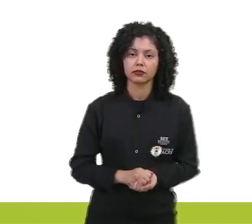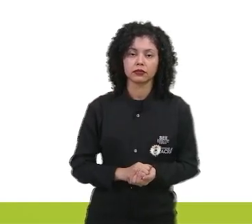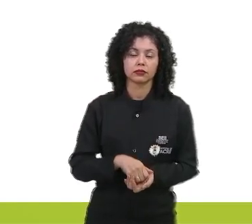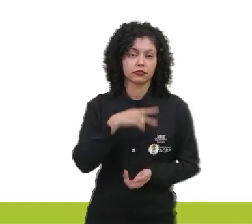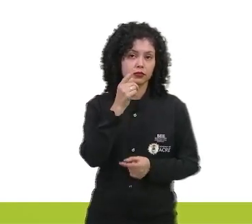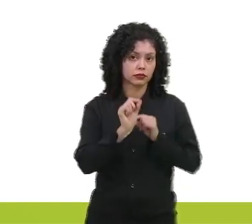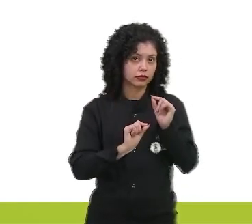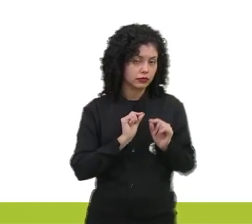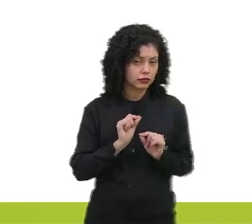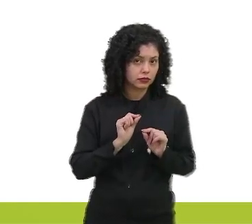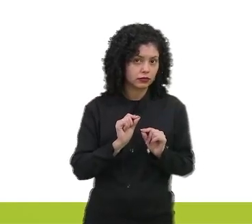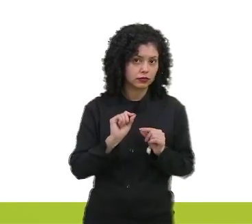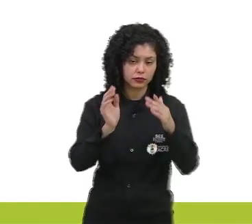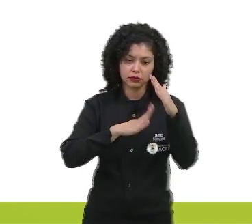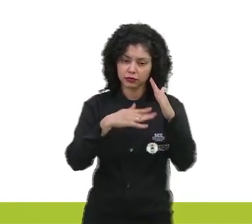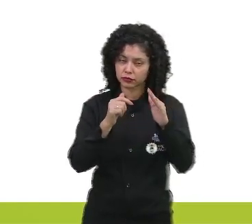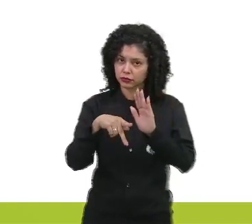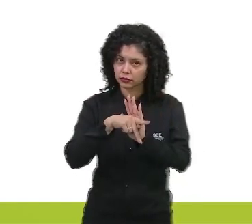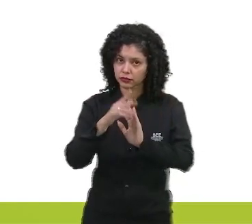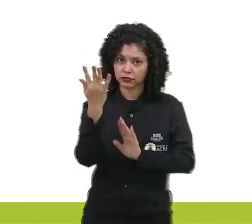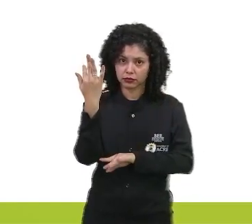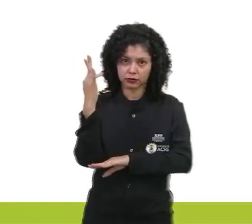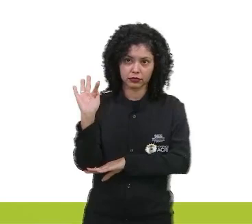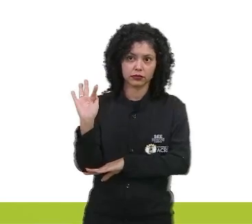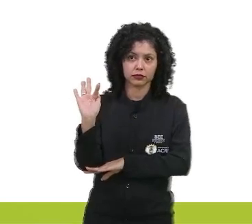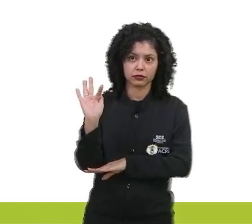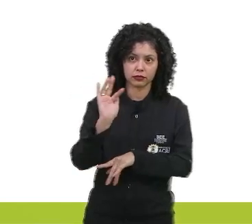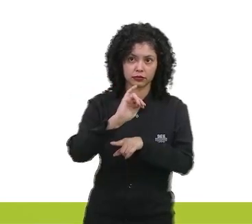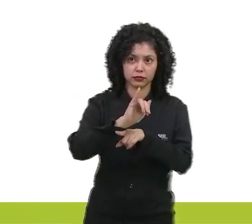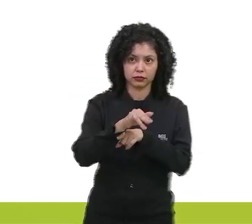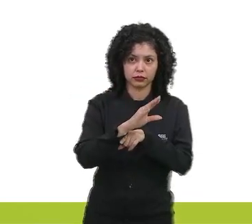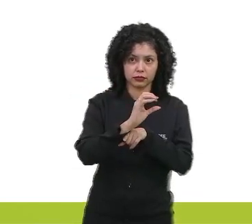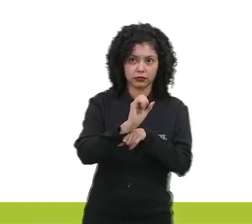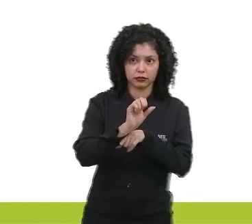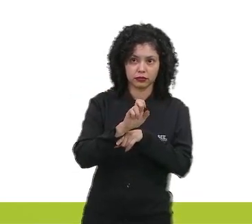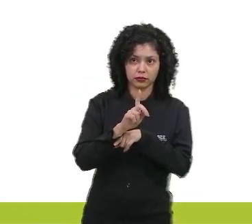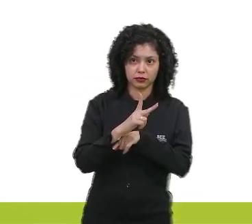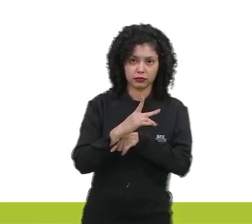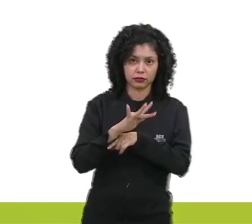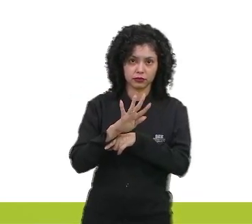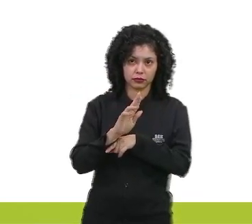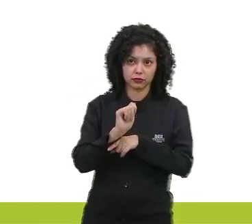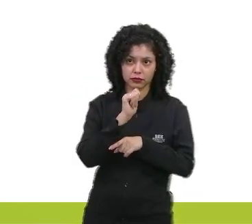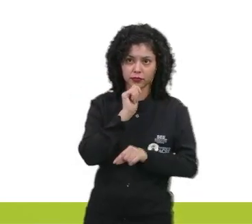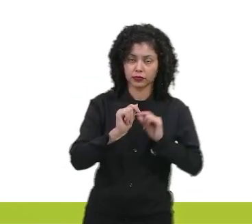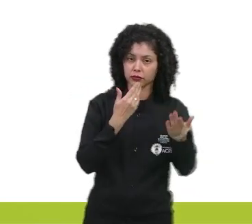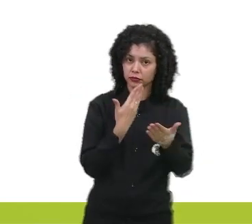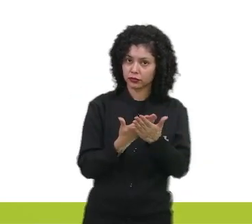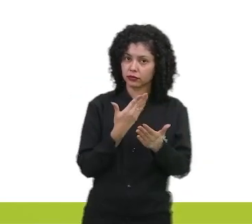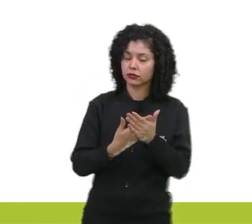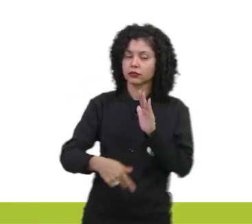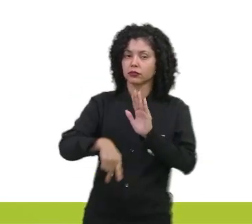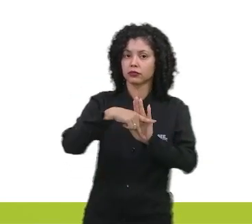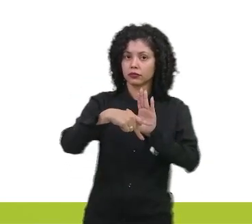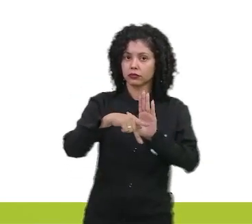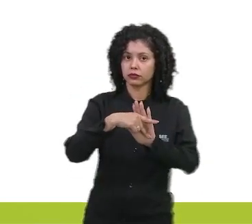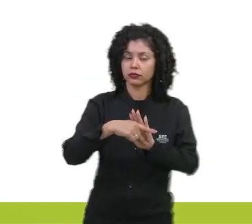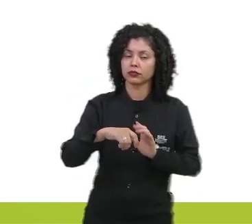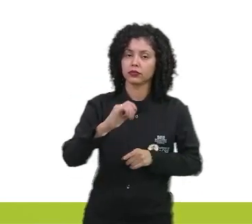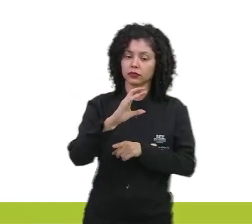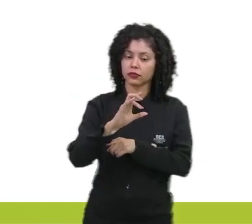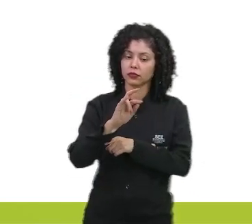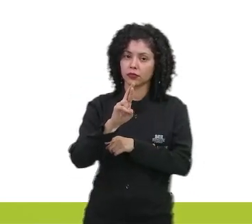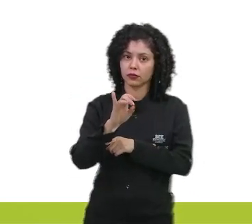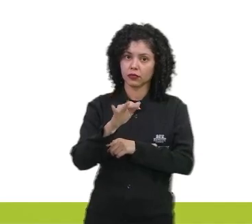Propriamente dita, foi a obra do francês Joseph Niepce, né? Ele estudava as propriedades do cloreto de